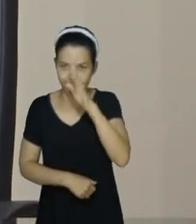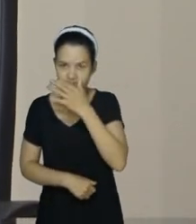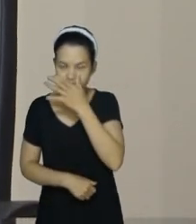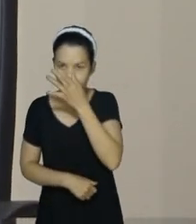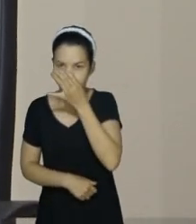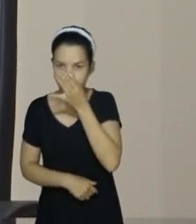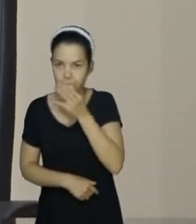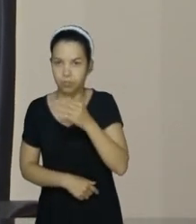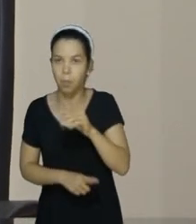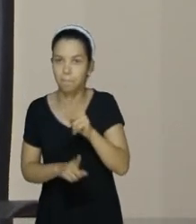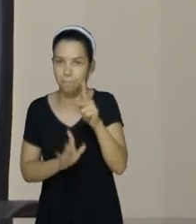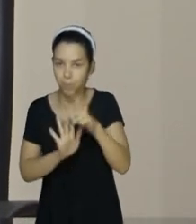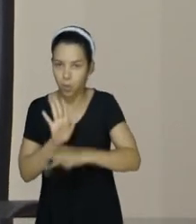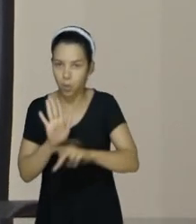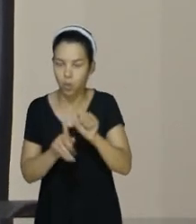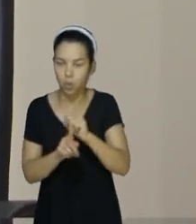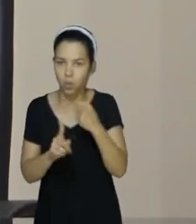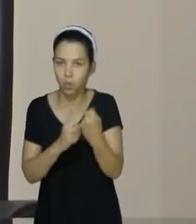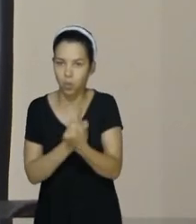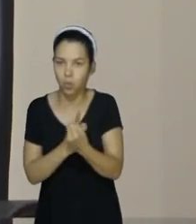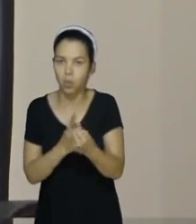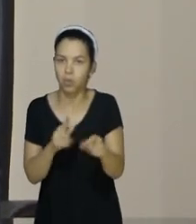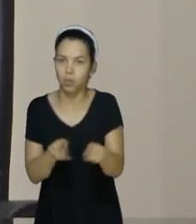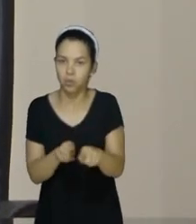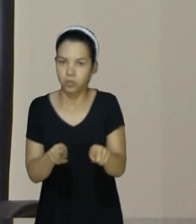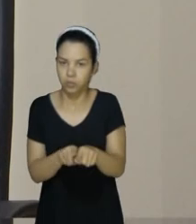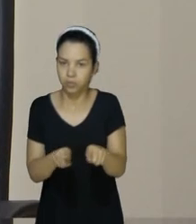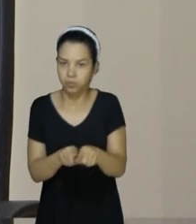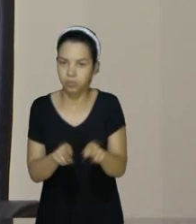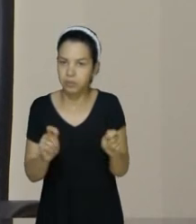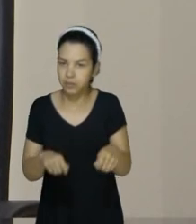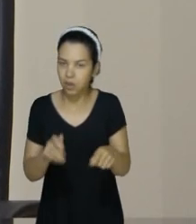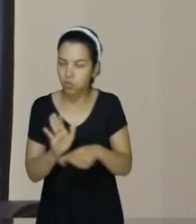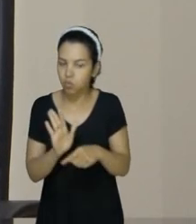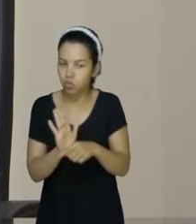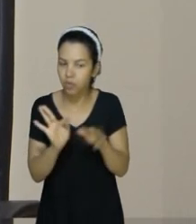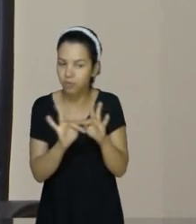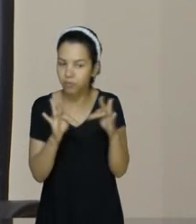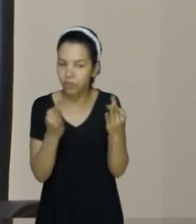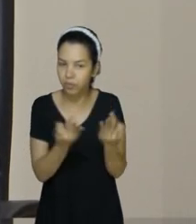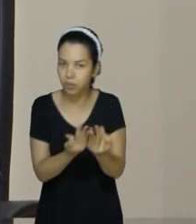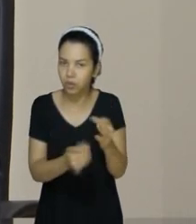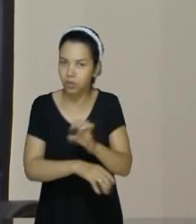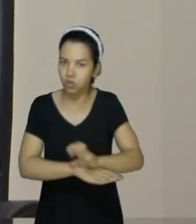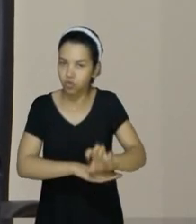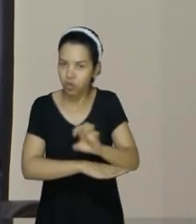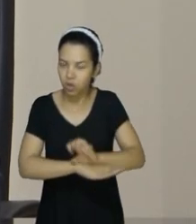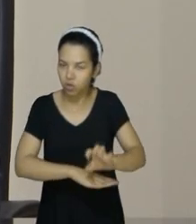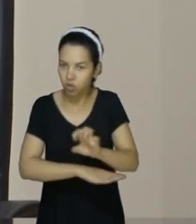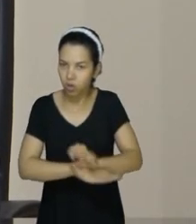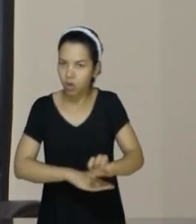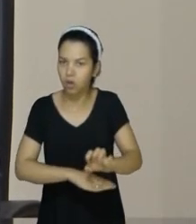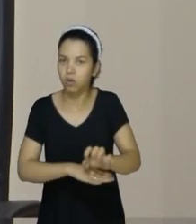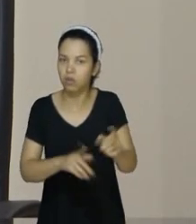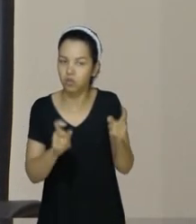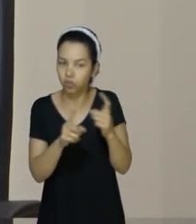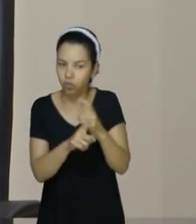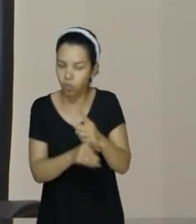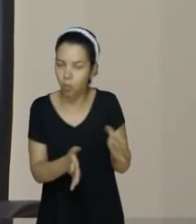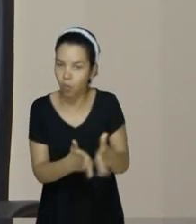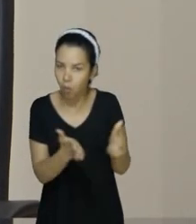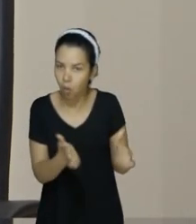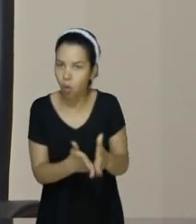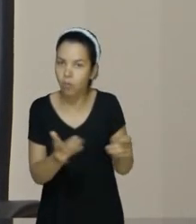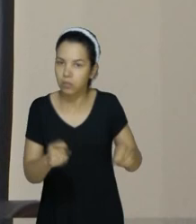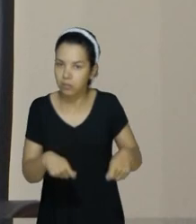um projeto social também, que dá oportunidade às famílias, os estagiários de mais dificuldade também de terem